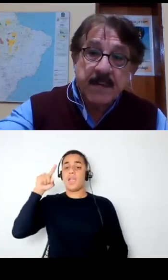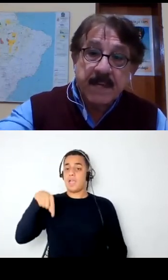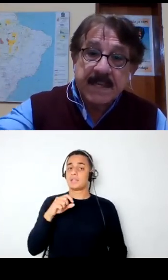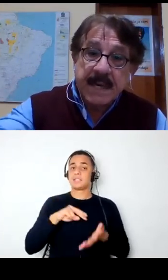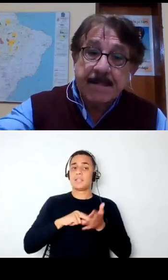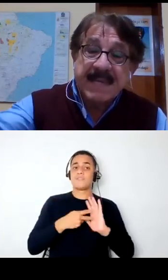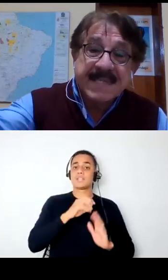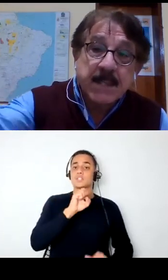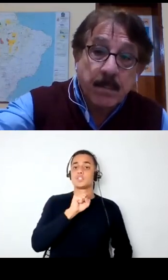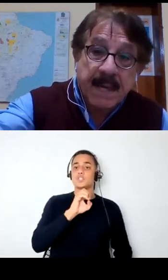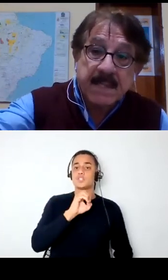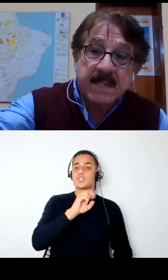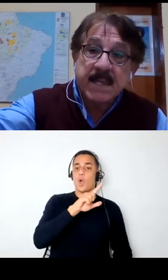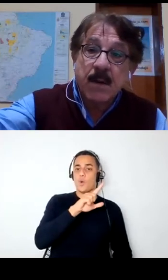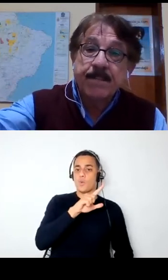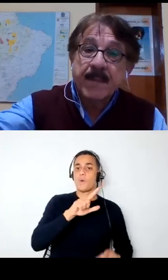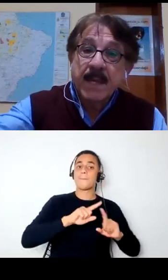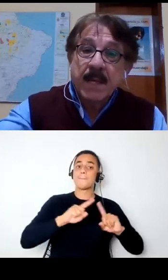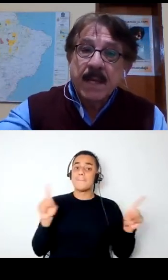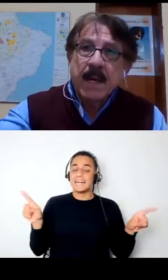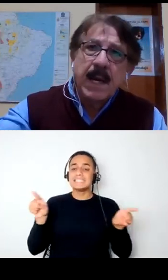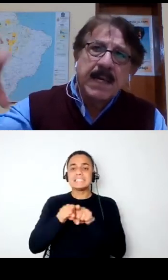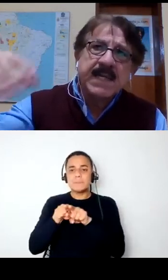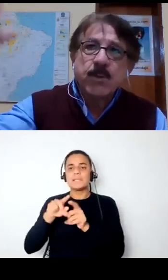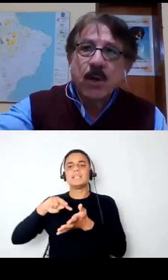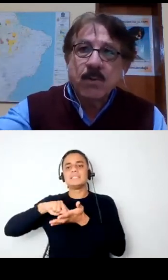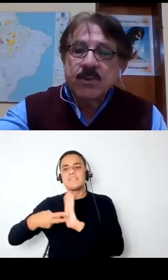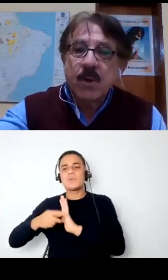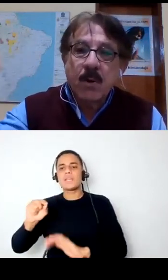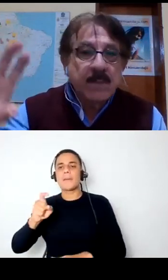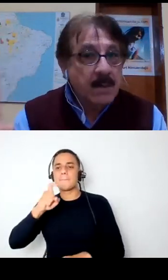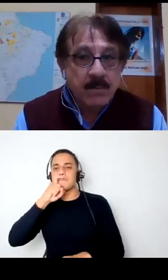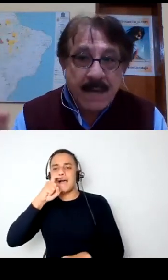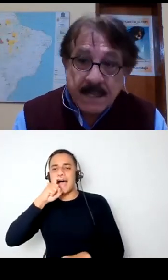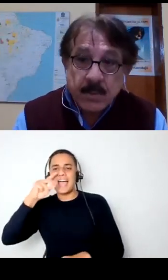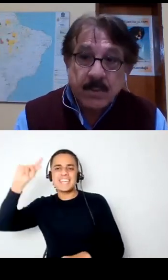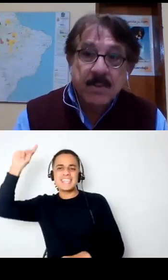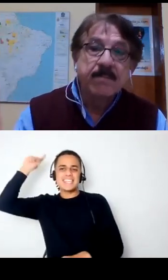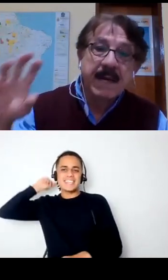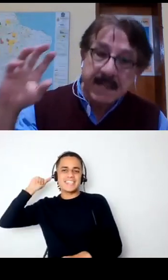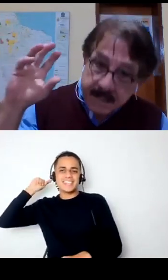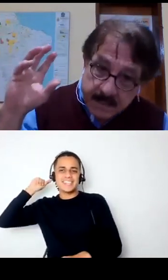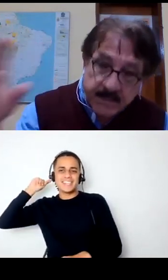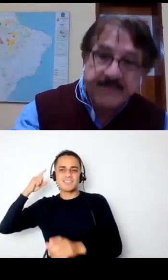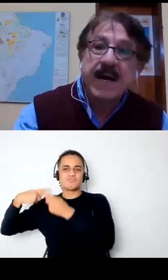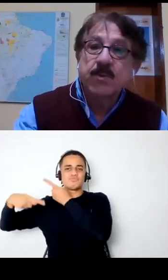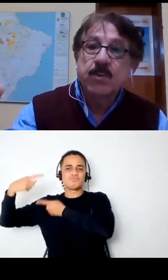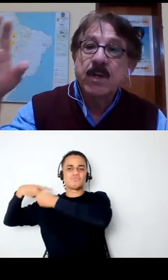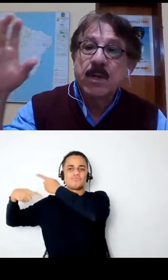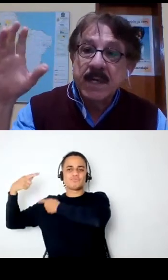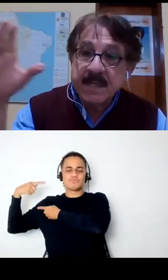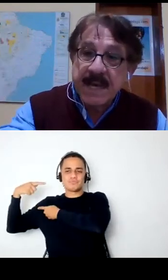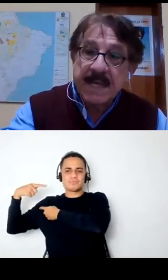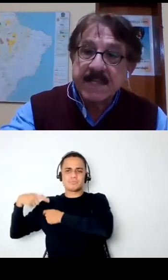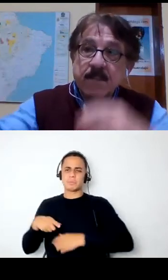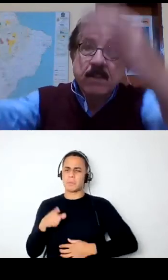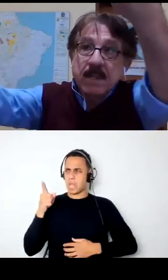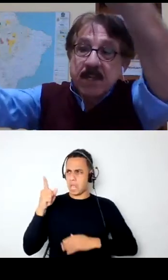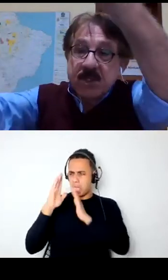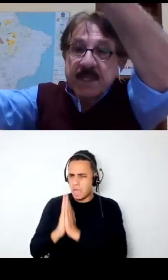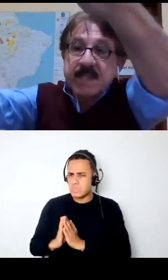mundo. A língua nos faz ver o mundo de uma maneira particular. Vejam essas palavras que estão aí em cima.